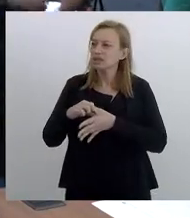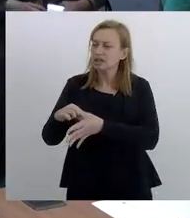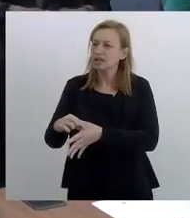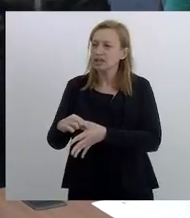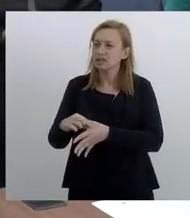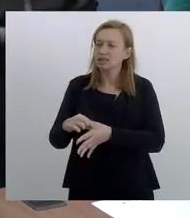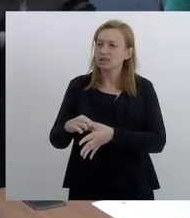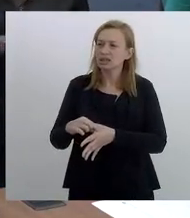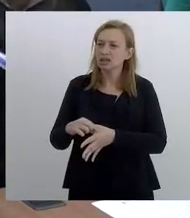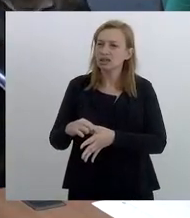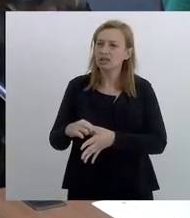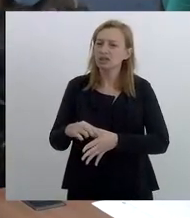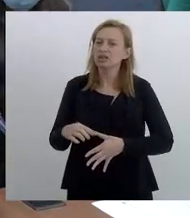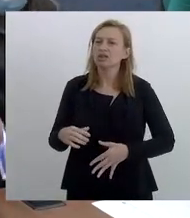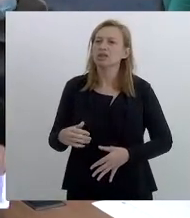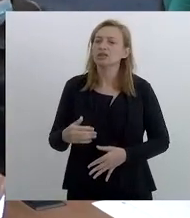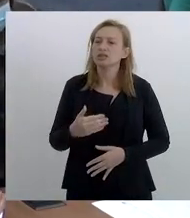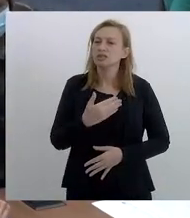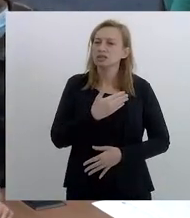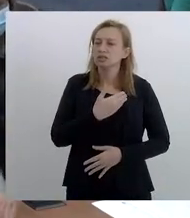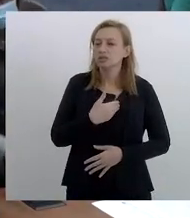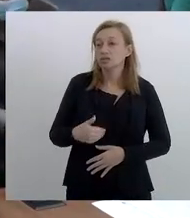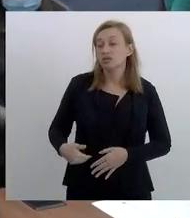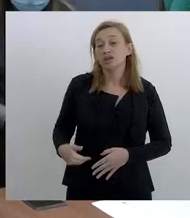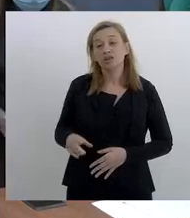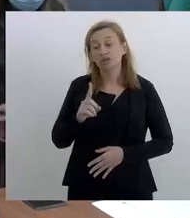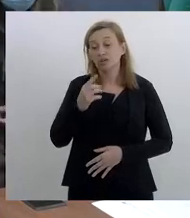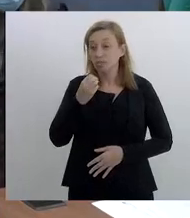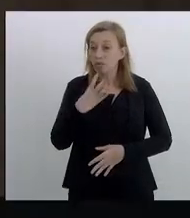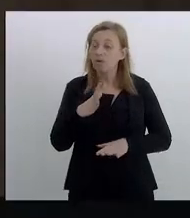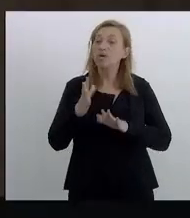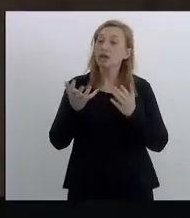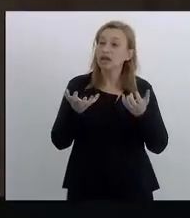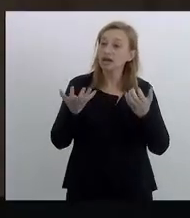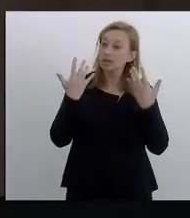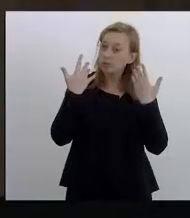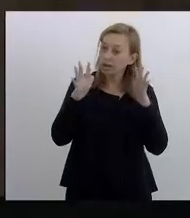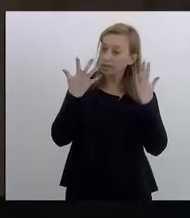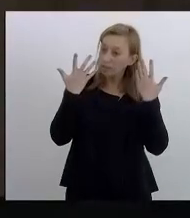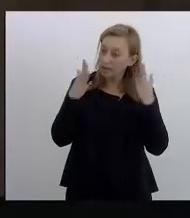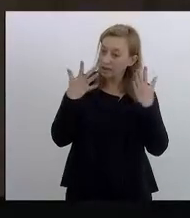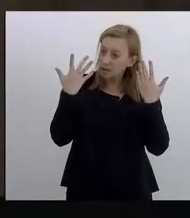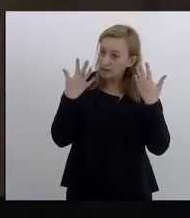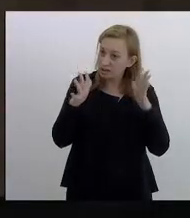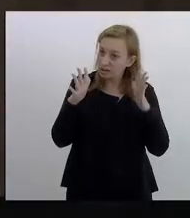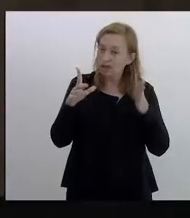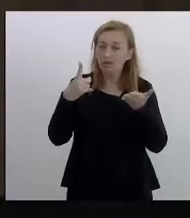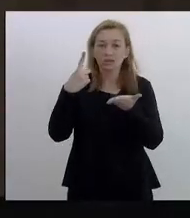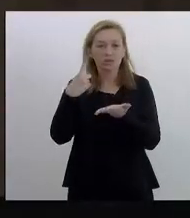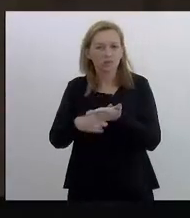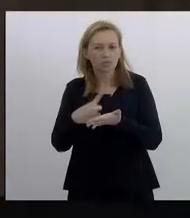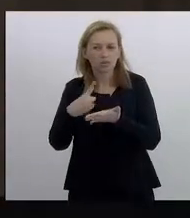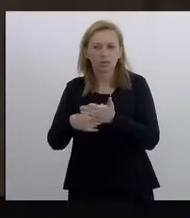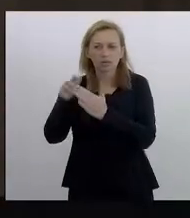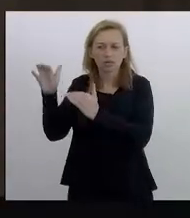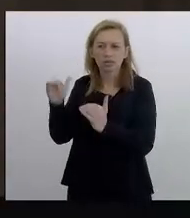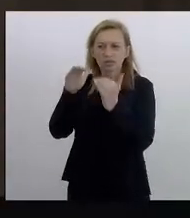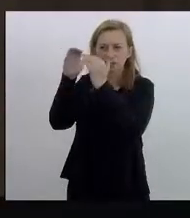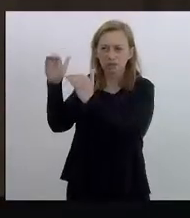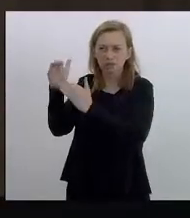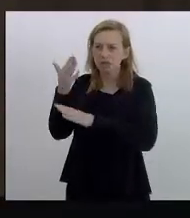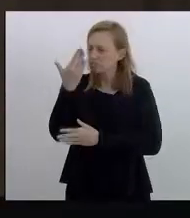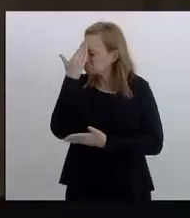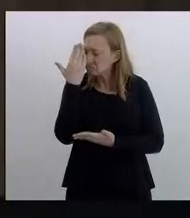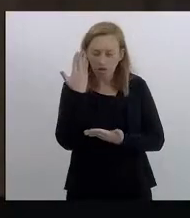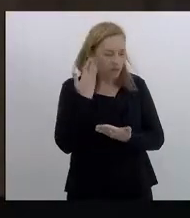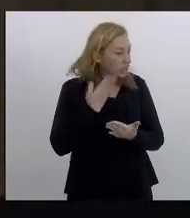mesma, o que nem sempre é bom, quero parabenizar Vossa Excelência por esse acordo. Não acredito